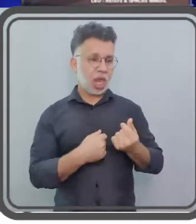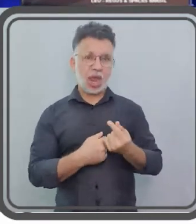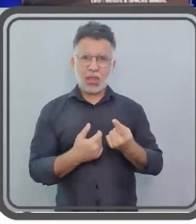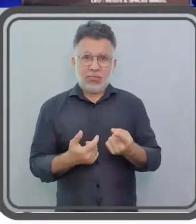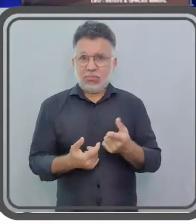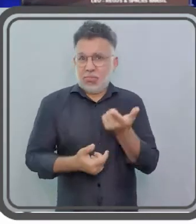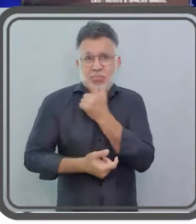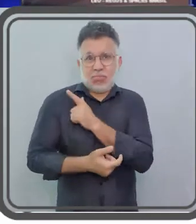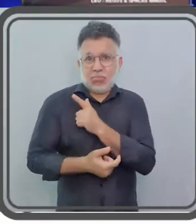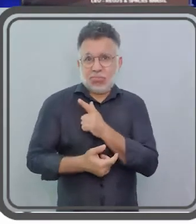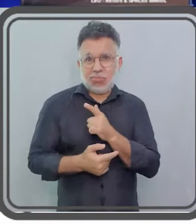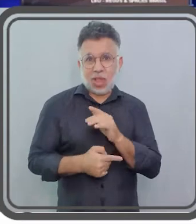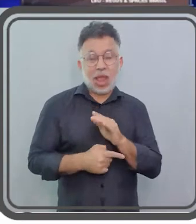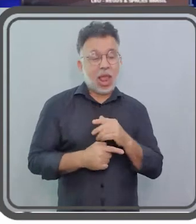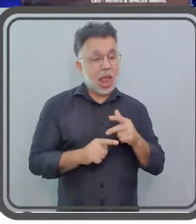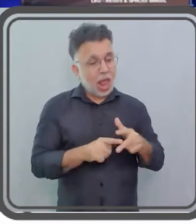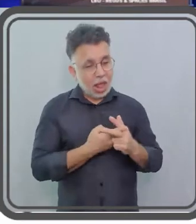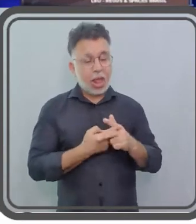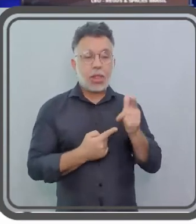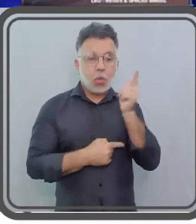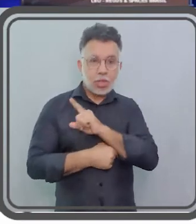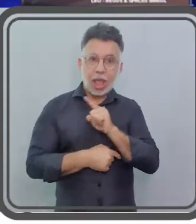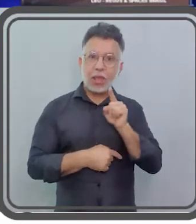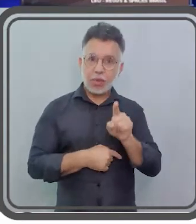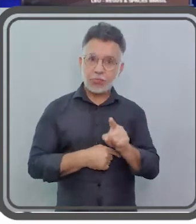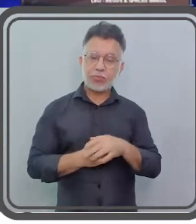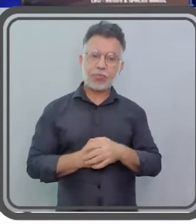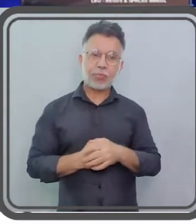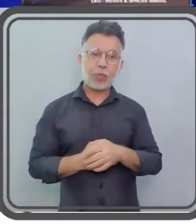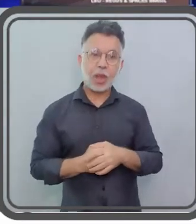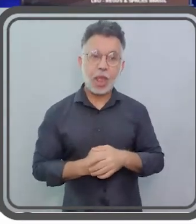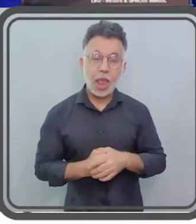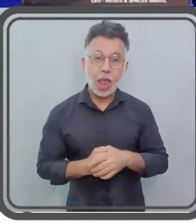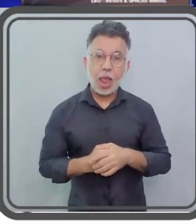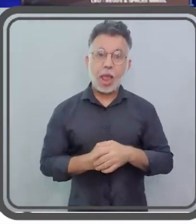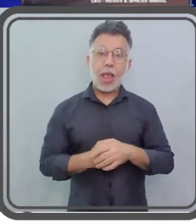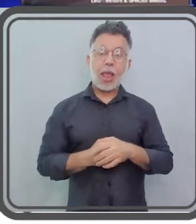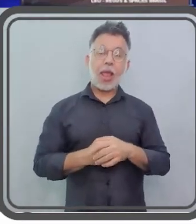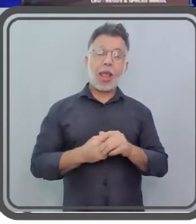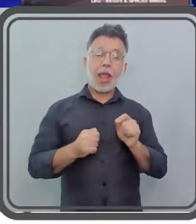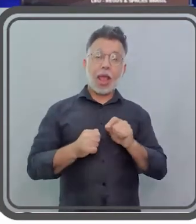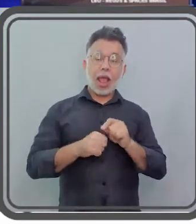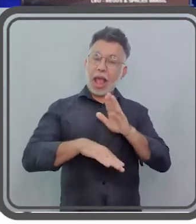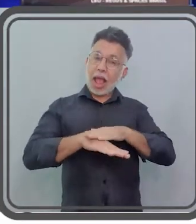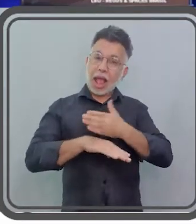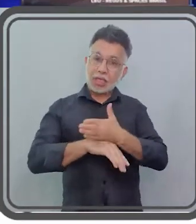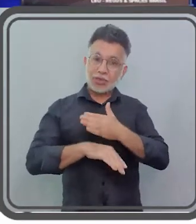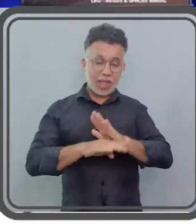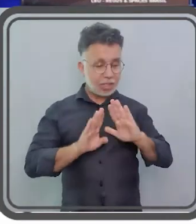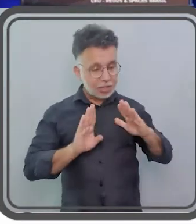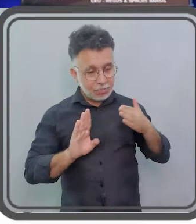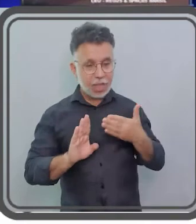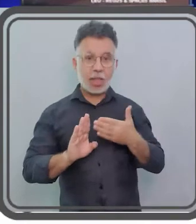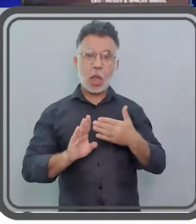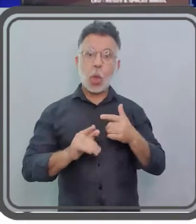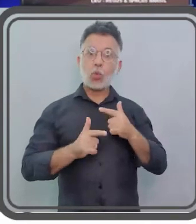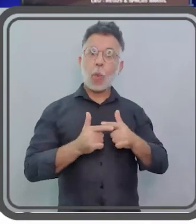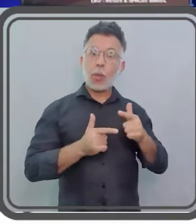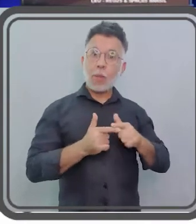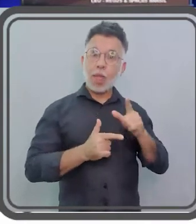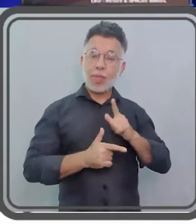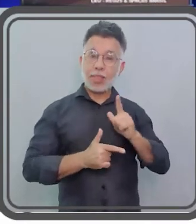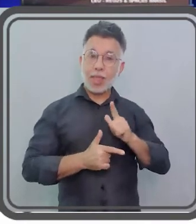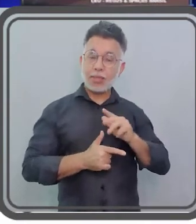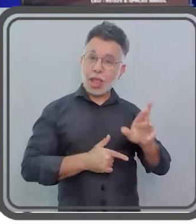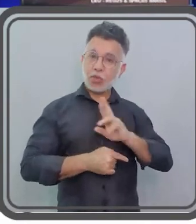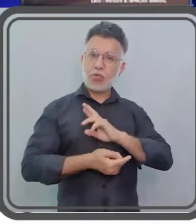efetivo. Com nossa ferramenta, você consegue botar atividades específicas onde o problema tem que ser